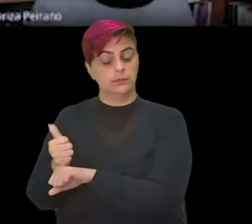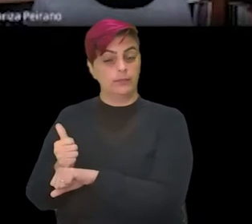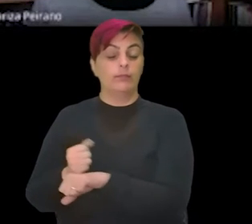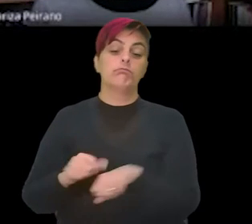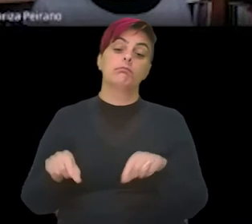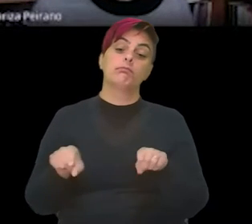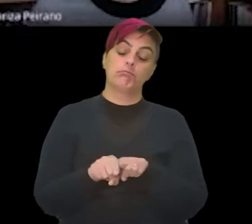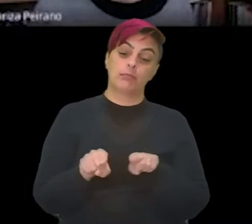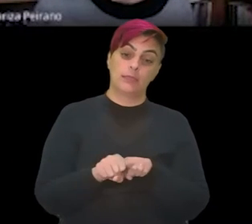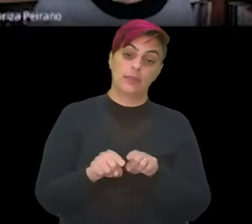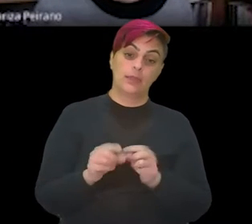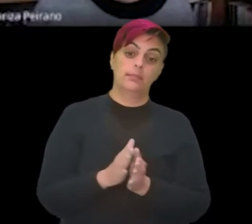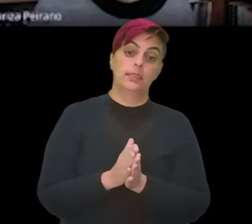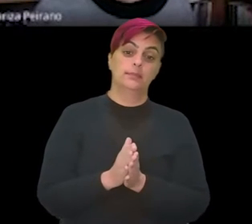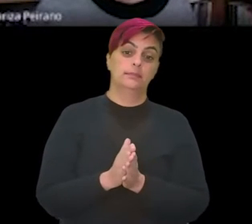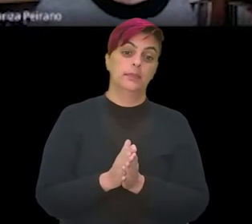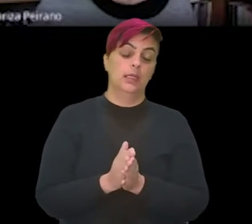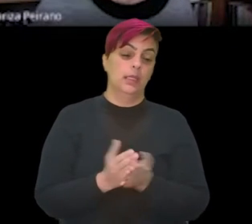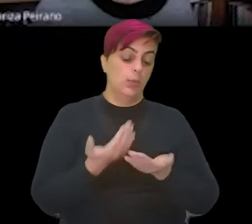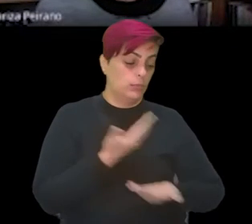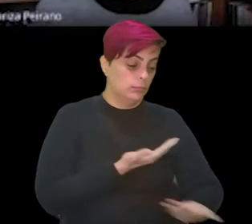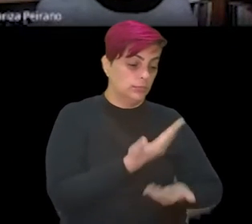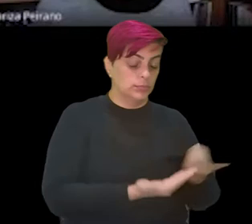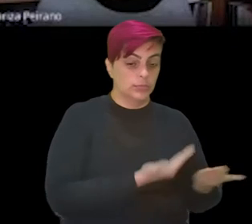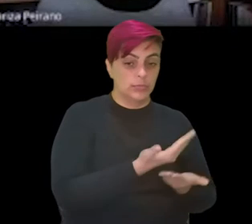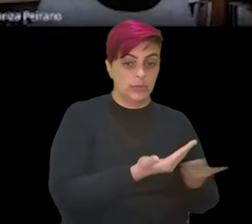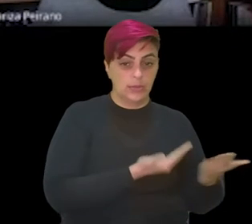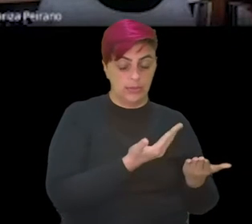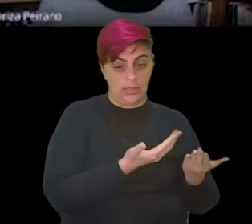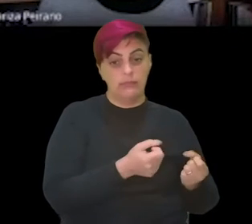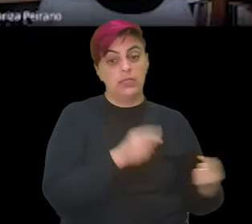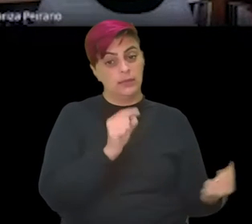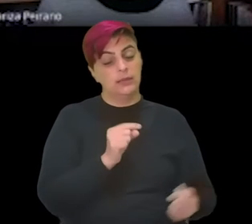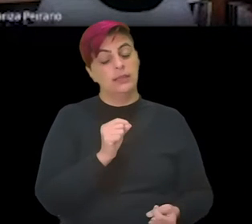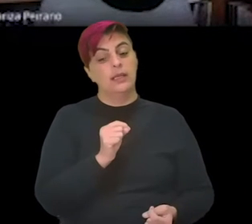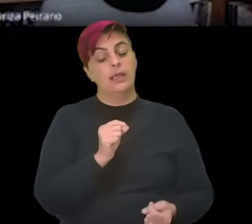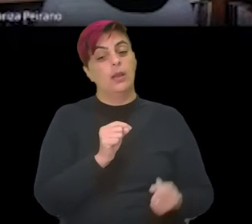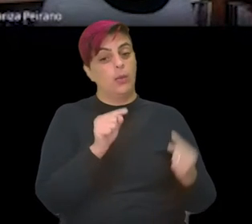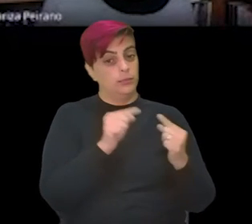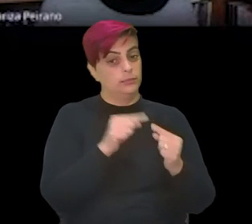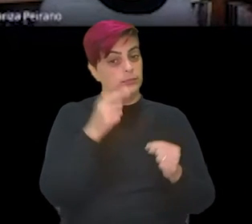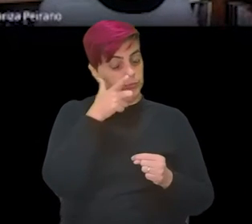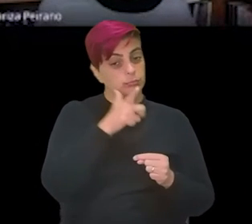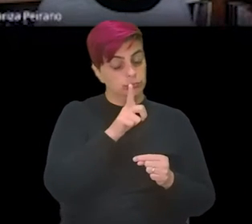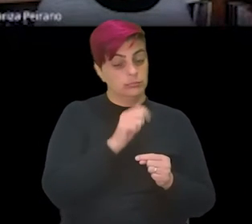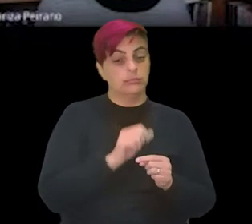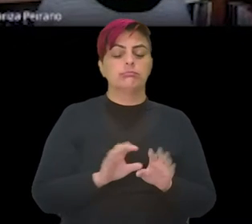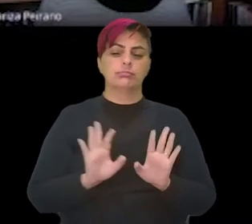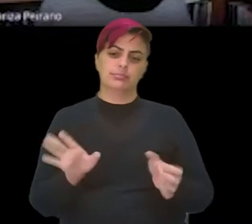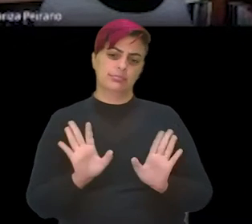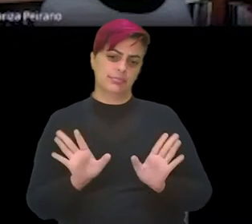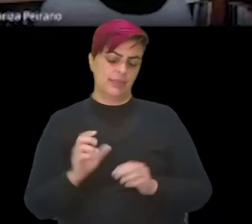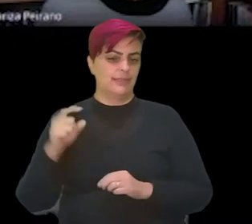a intersubjetividade seria o caminho nobre para alcançá-lo. Apesar de